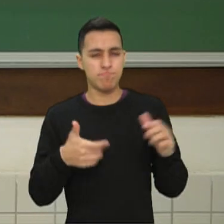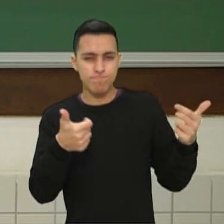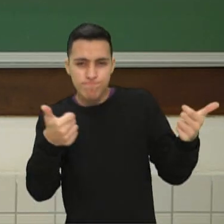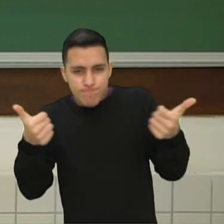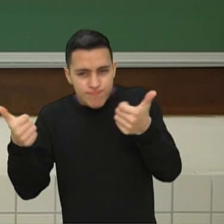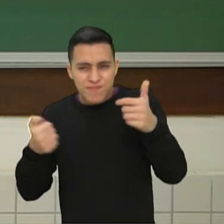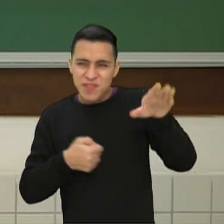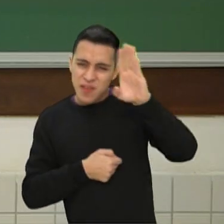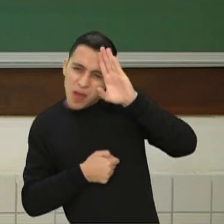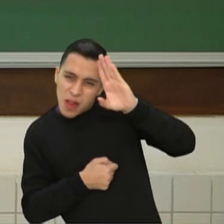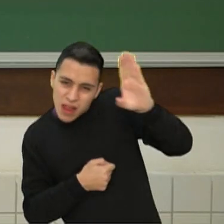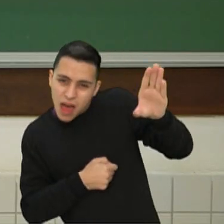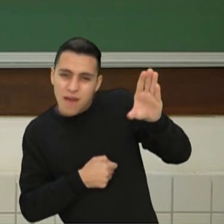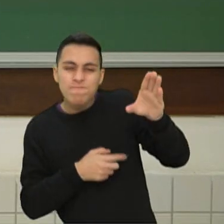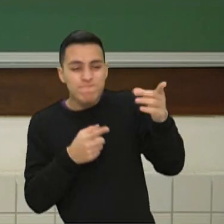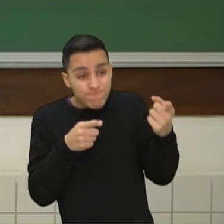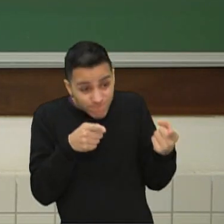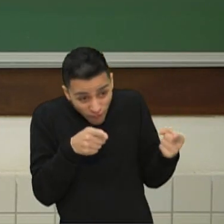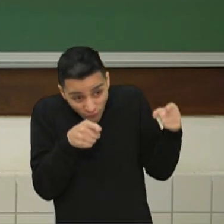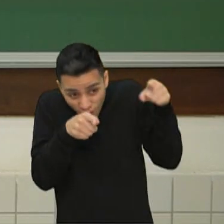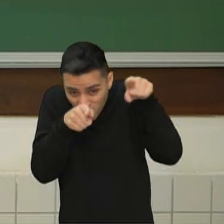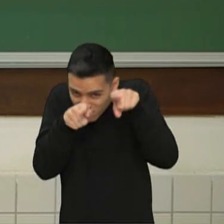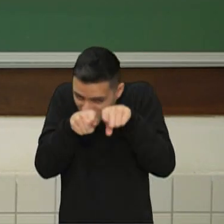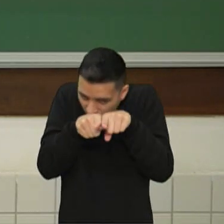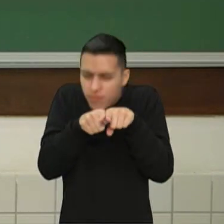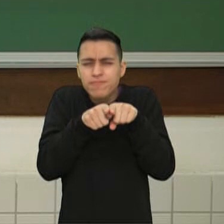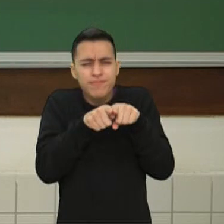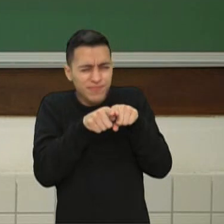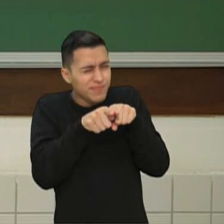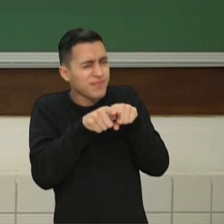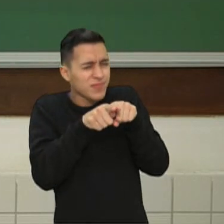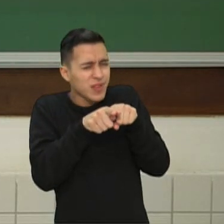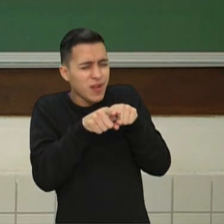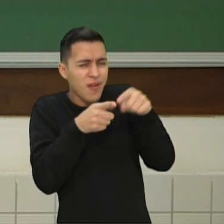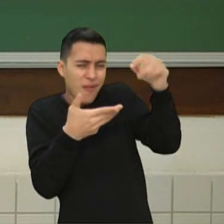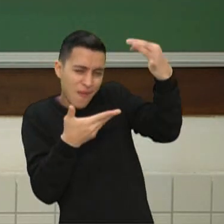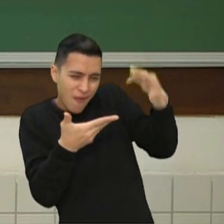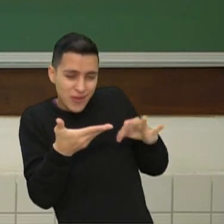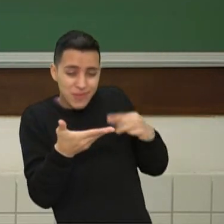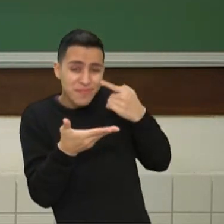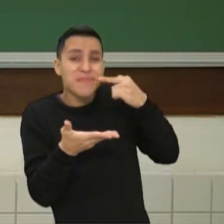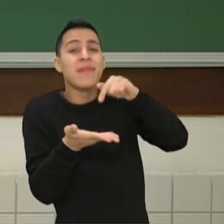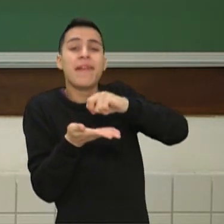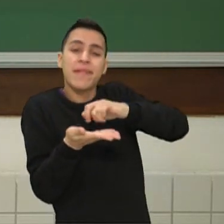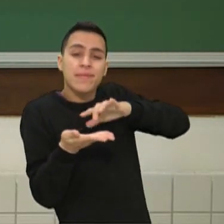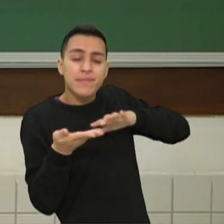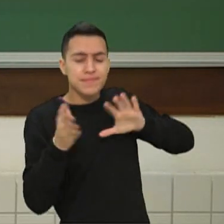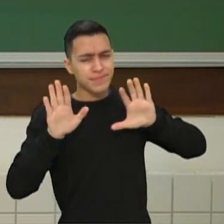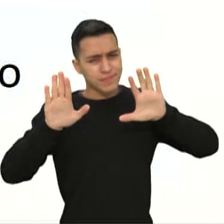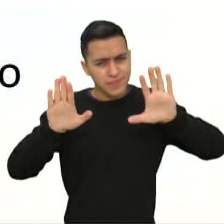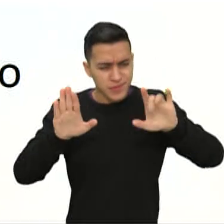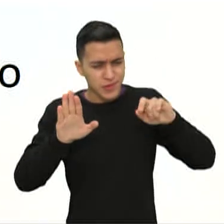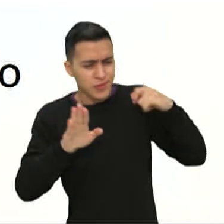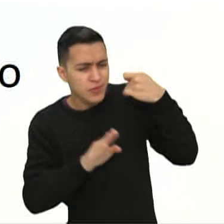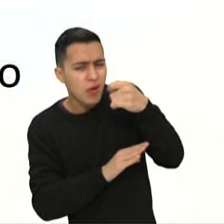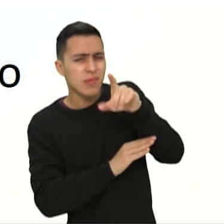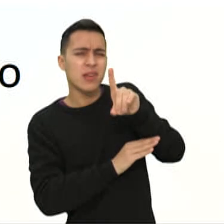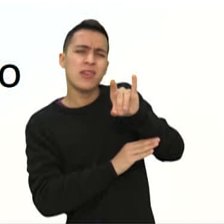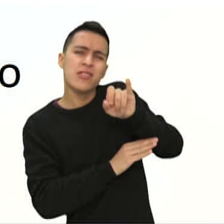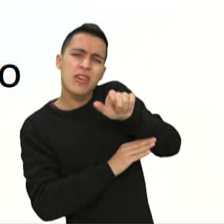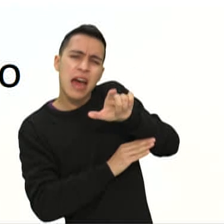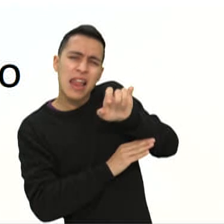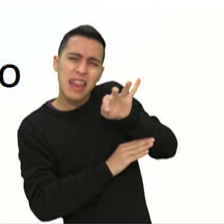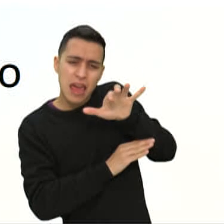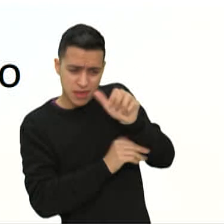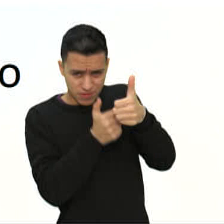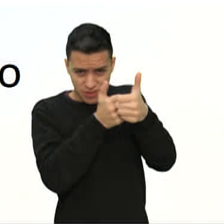Olá, pessoas! Voltamos aí então, né? Estamos de volta para corrigir aqui esse nosso exercício, né? Quando a gente fala da dialética do